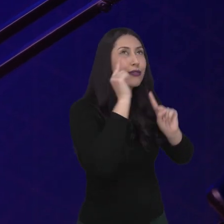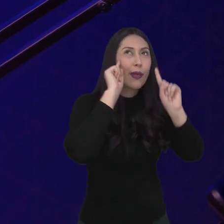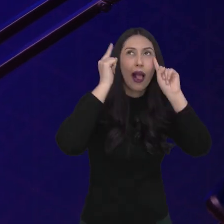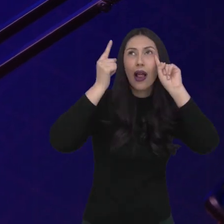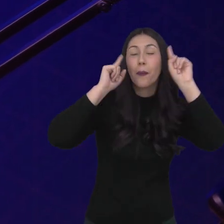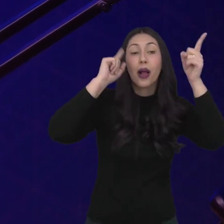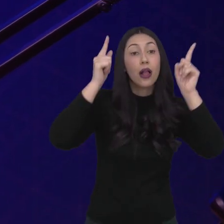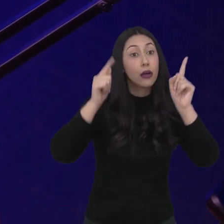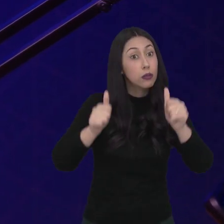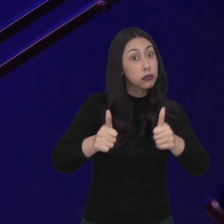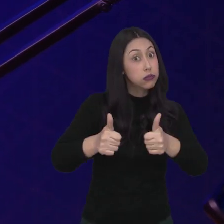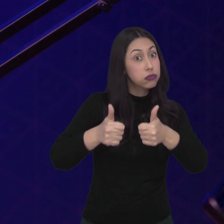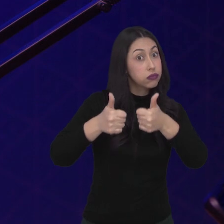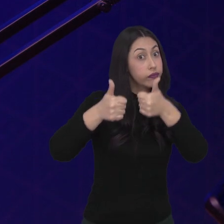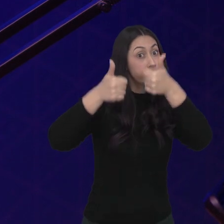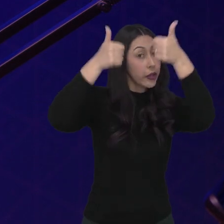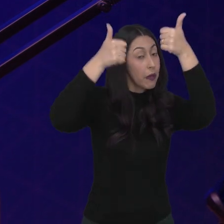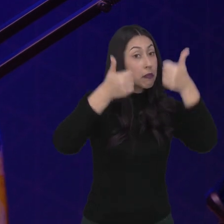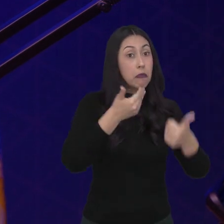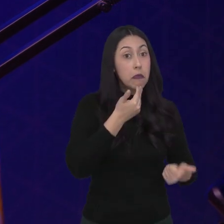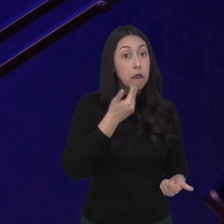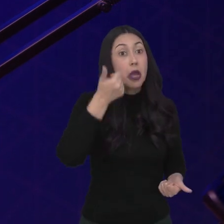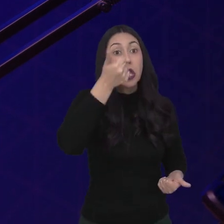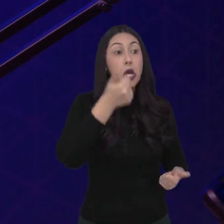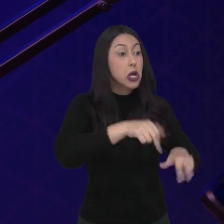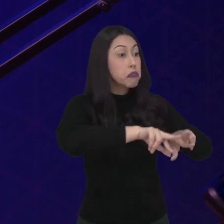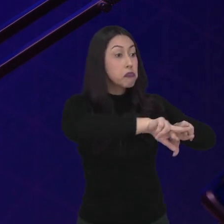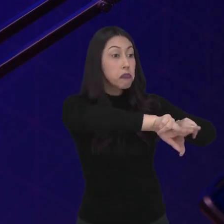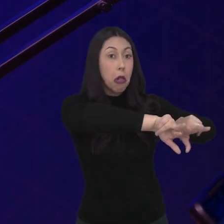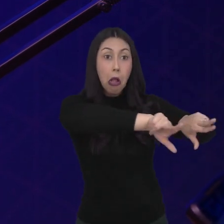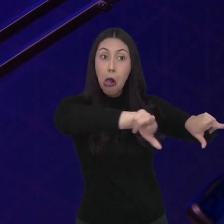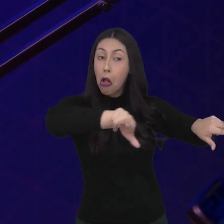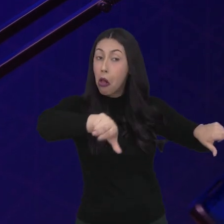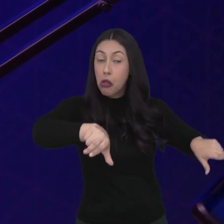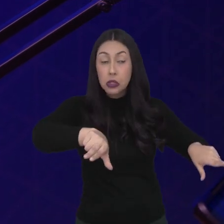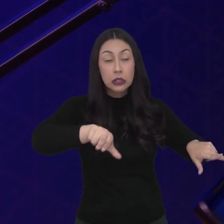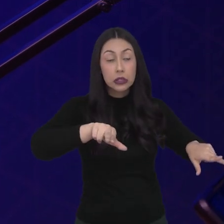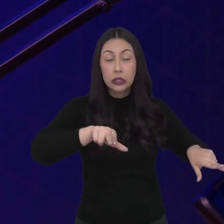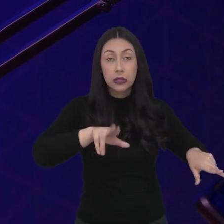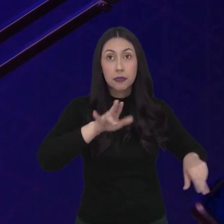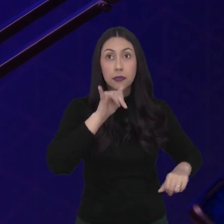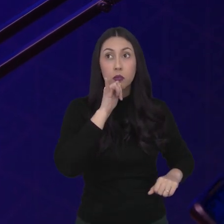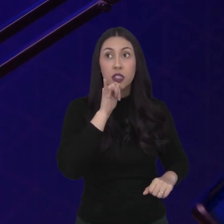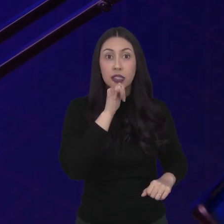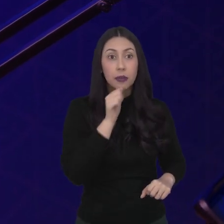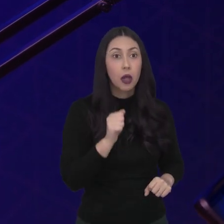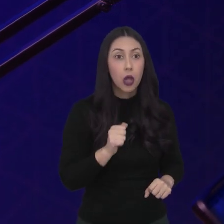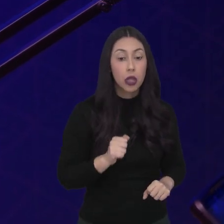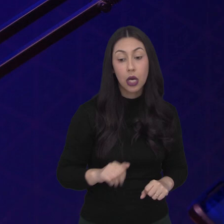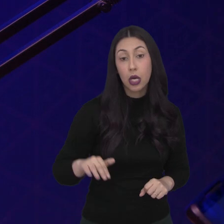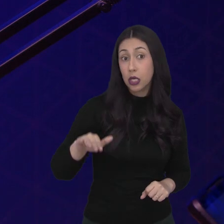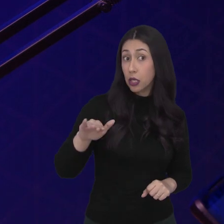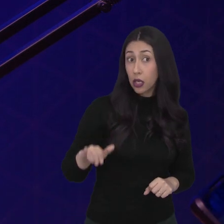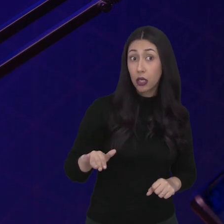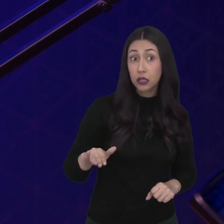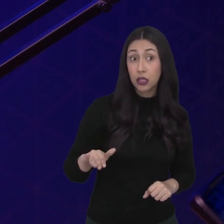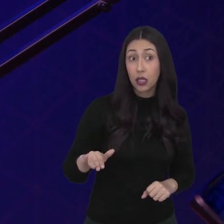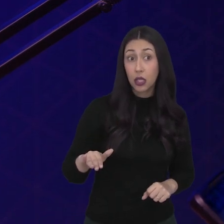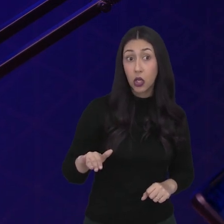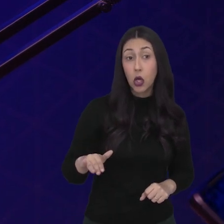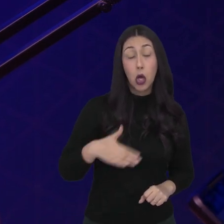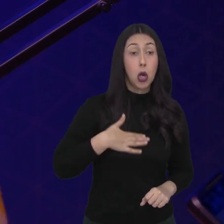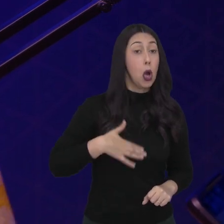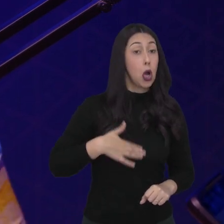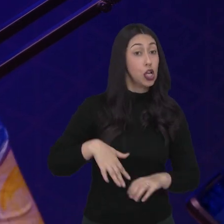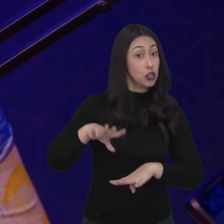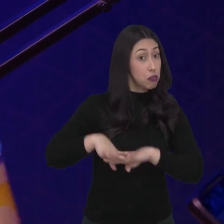vão bem, se destacam ainda mais em outras áreas. Então, por exemplo, se aquela criança ela tem facilidade para